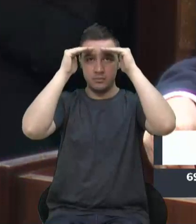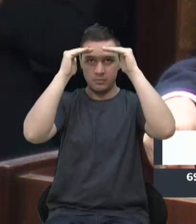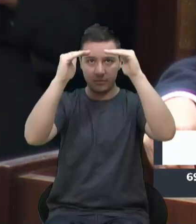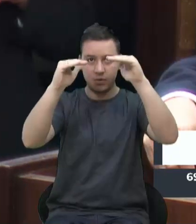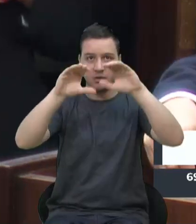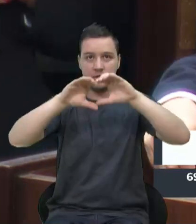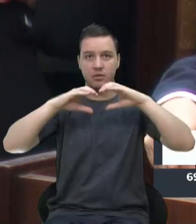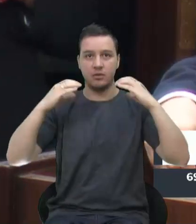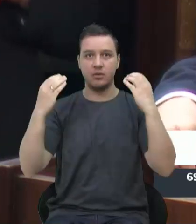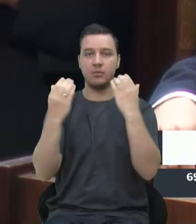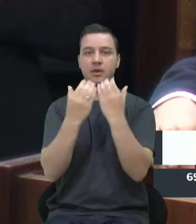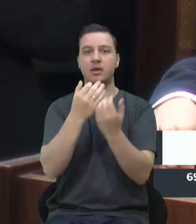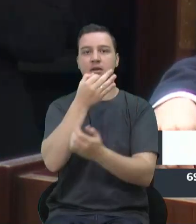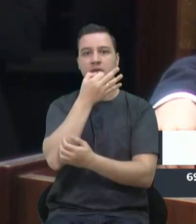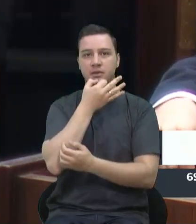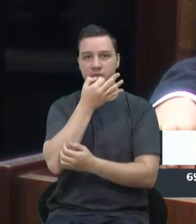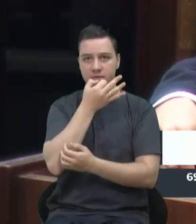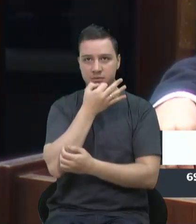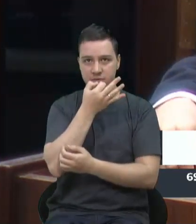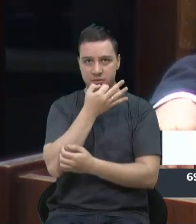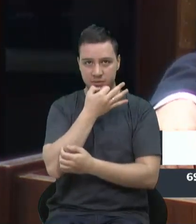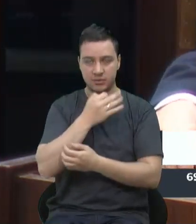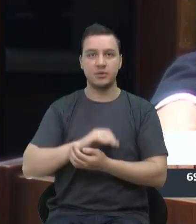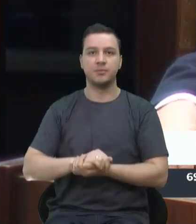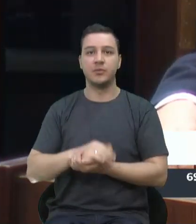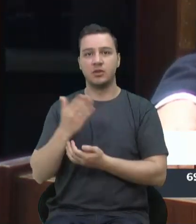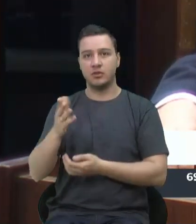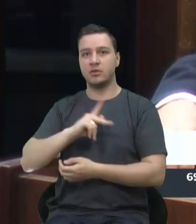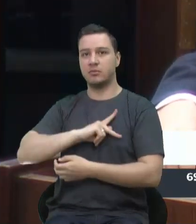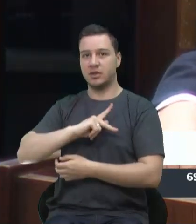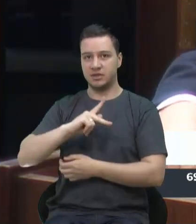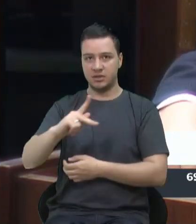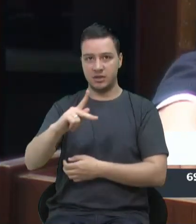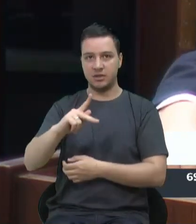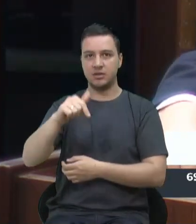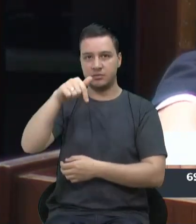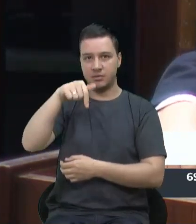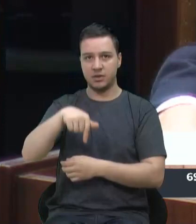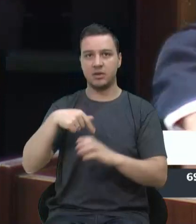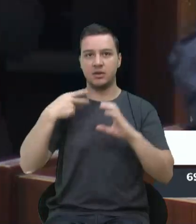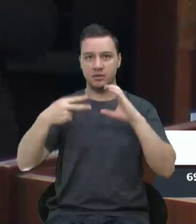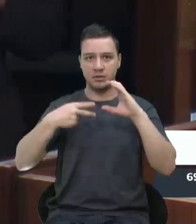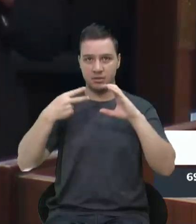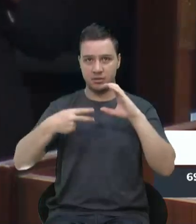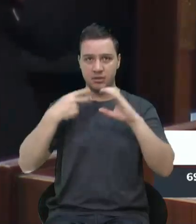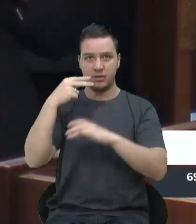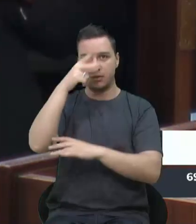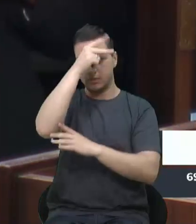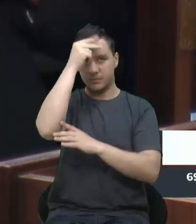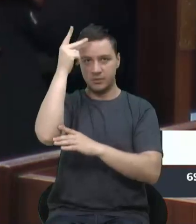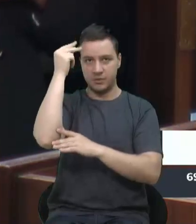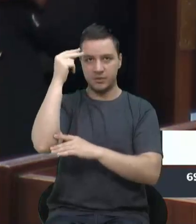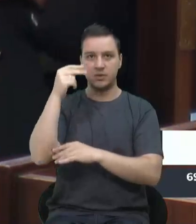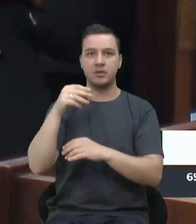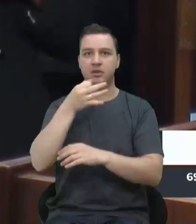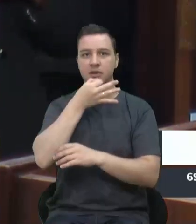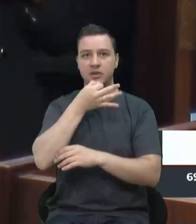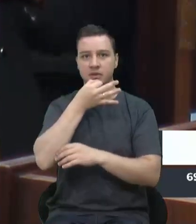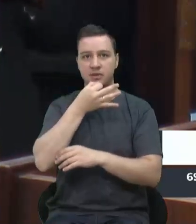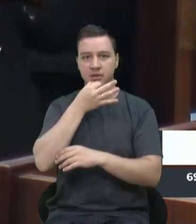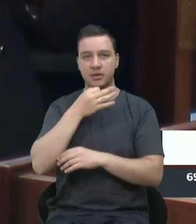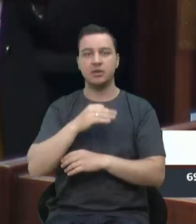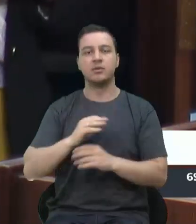senhor presidente, senhor Vossa Excelência, como presidente do Legislativo Municipal, e meus colegas encaminharão o restante da